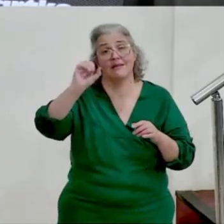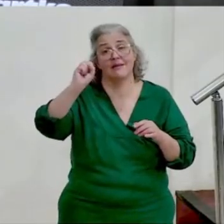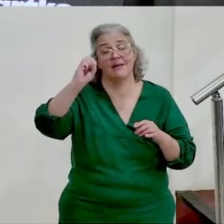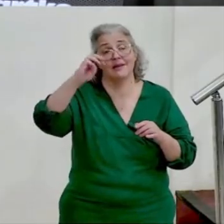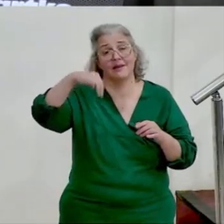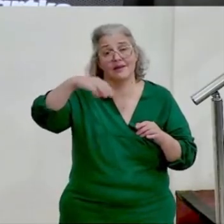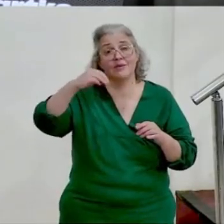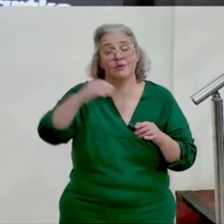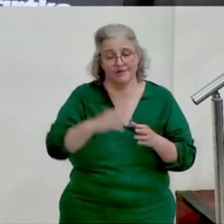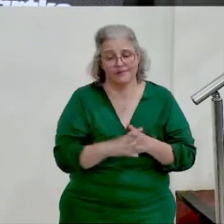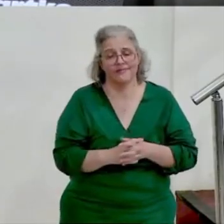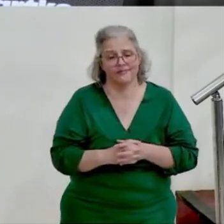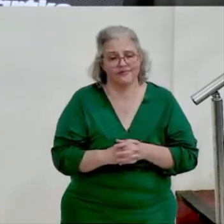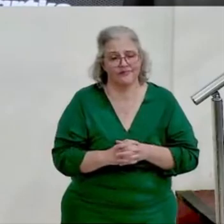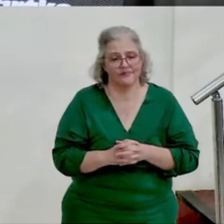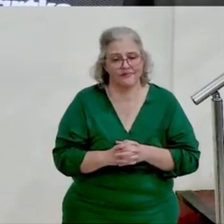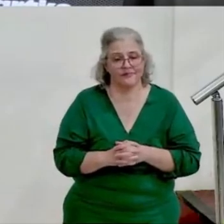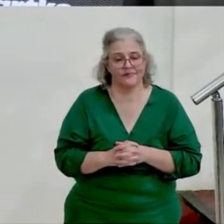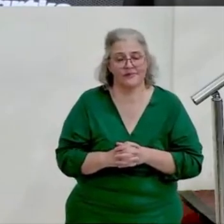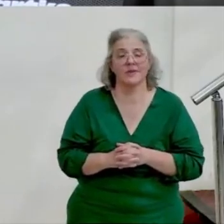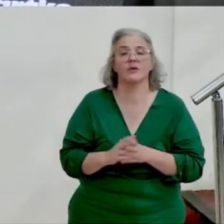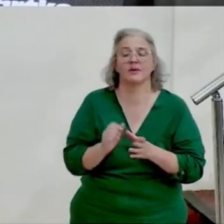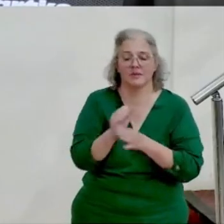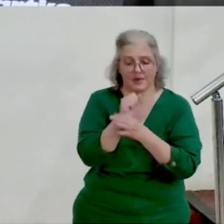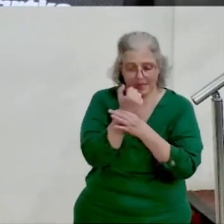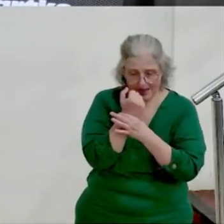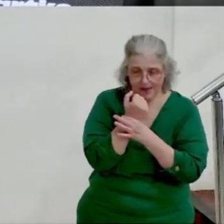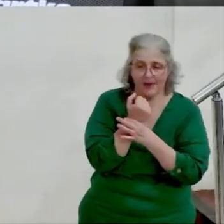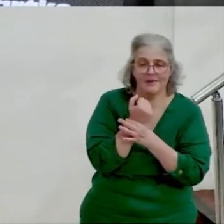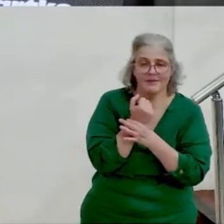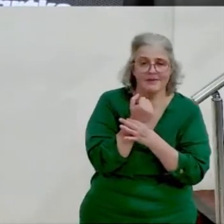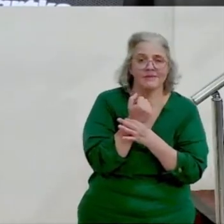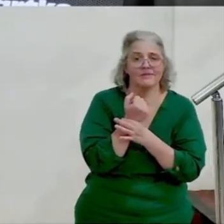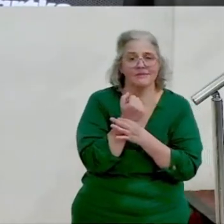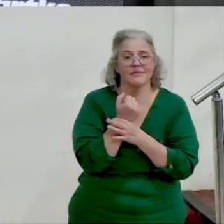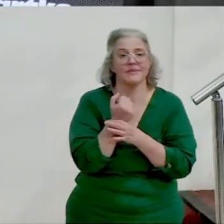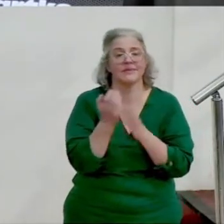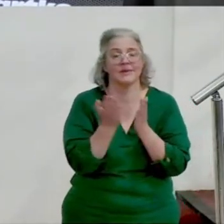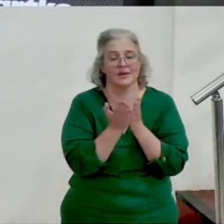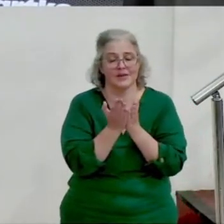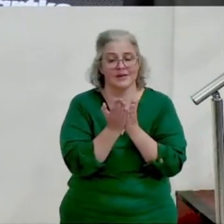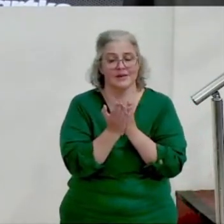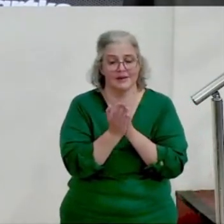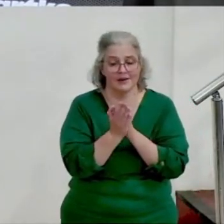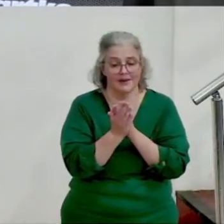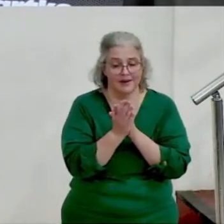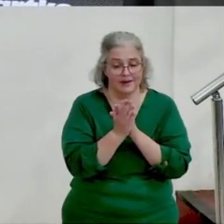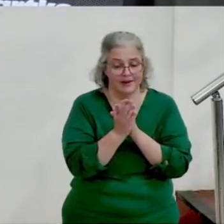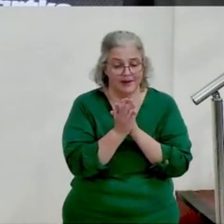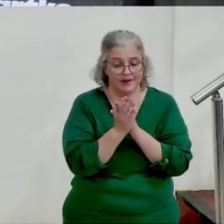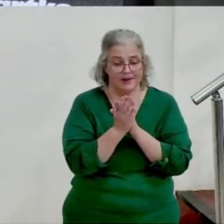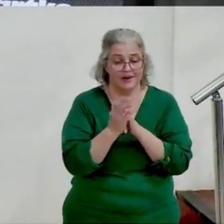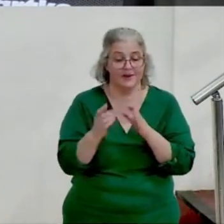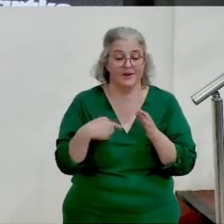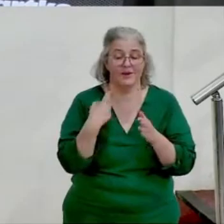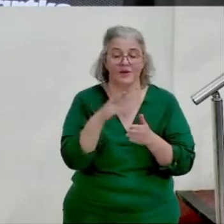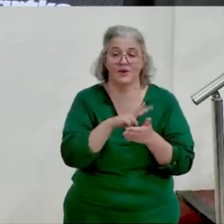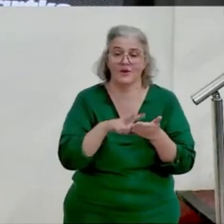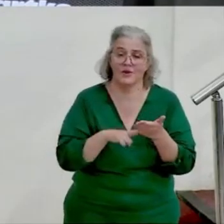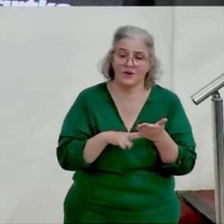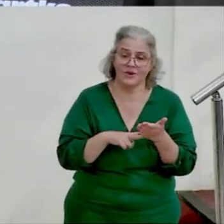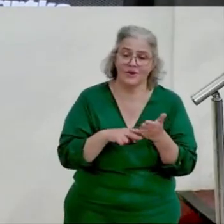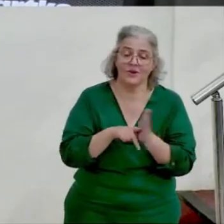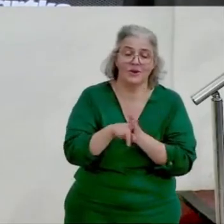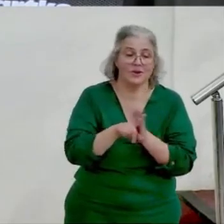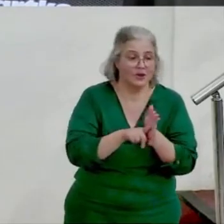lá. Então nós temos, por exemplo, na nossa Confissão de Fé, um capítulo chamado Da Certeza da Salvação. E aí nós fazemos perguntas e já